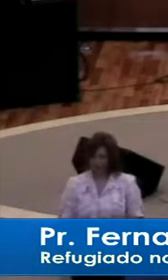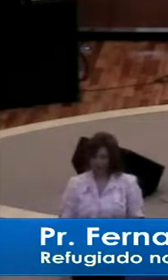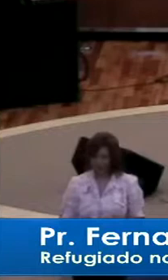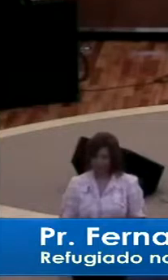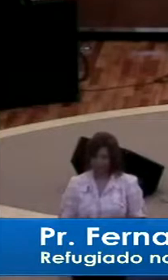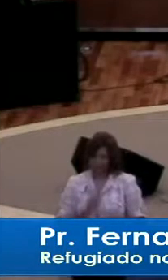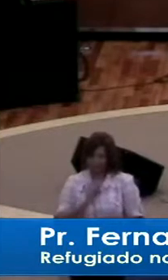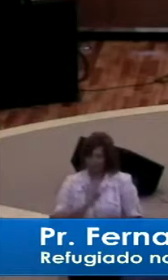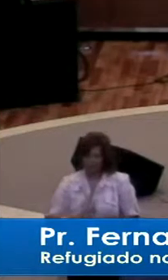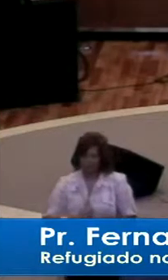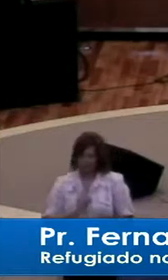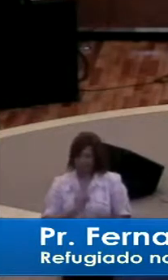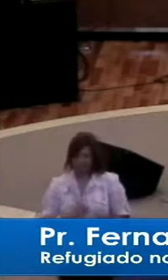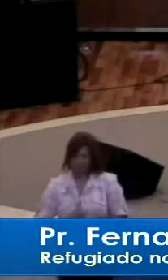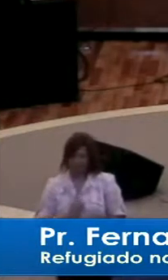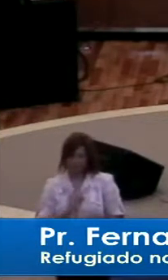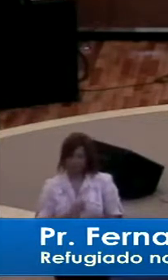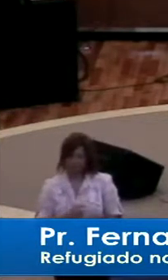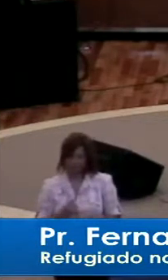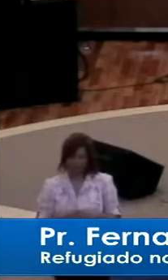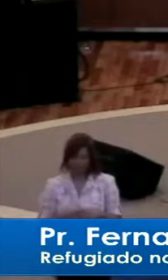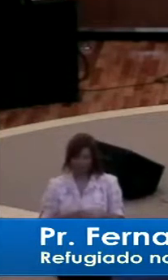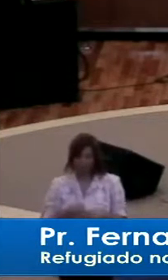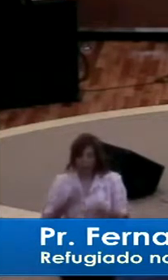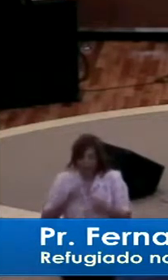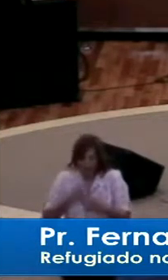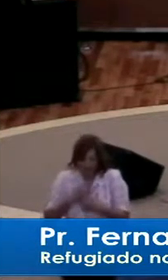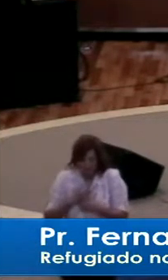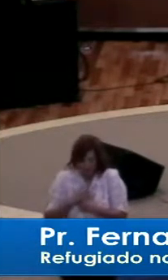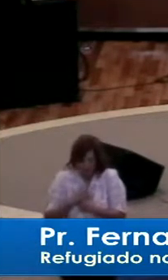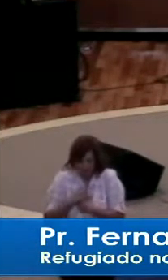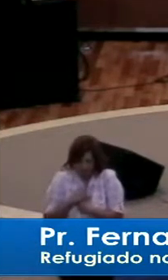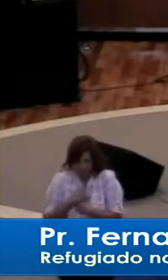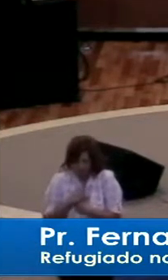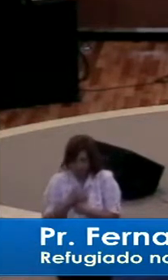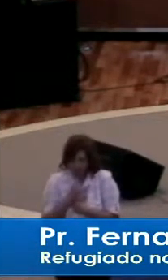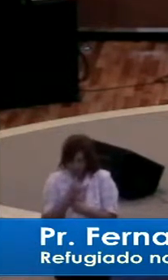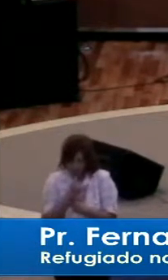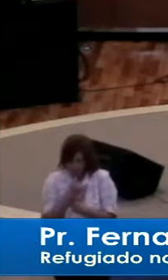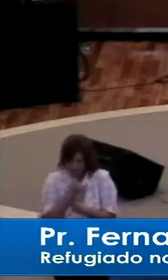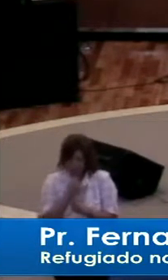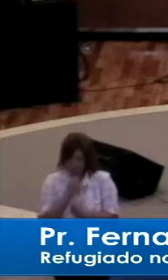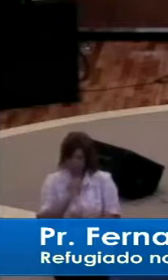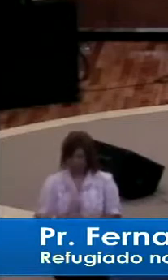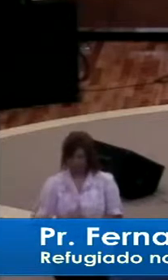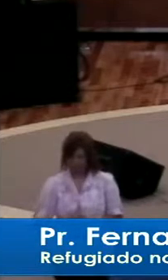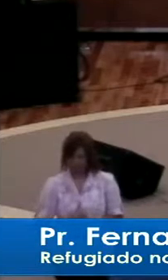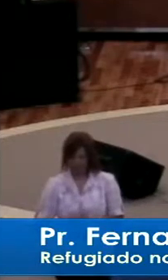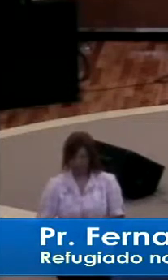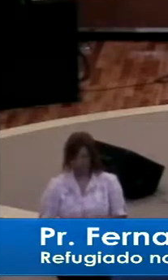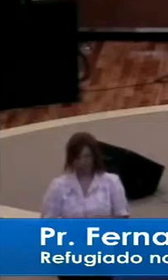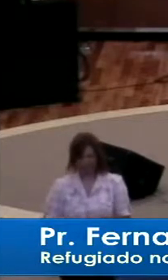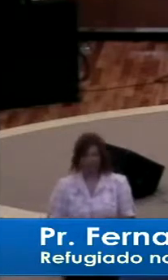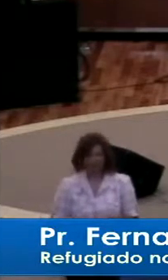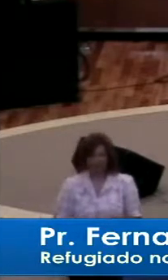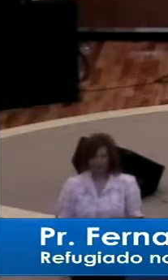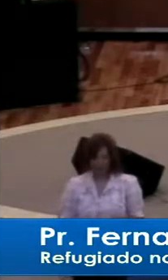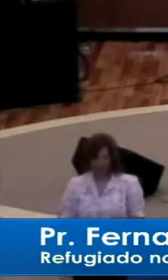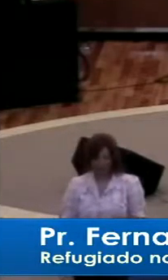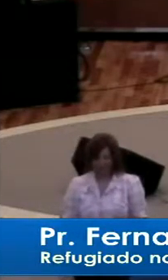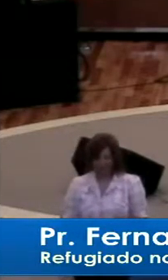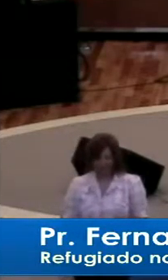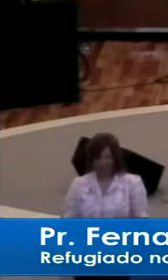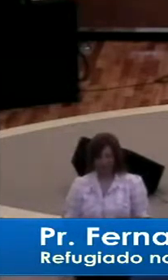Elias então chama o povo de Israel e convoca para uma solenidade e fala assim: olha, até quando vocês vão cochear entre dois